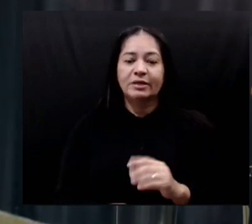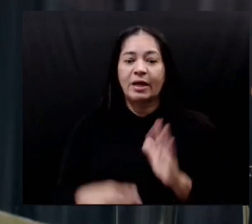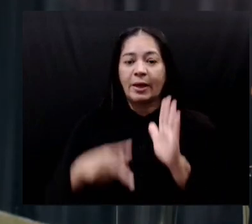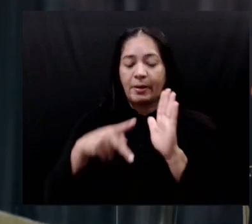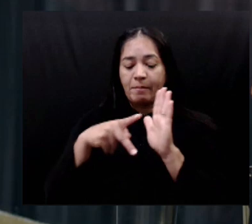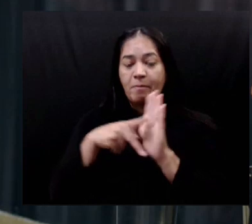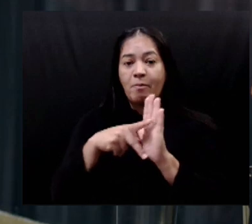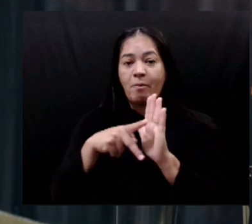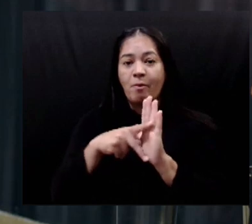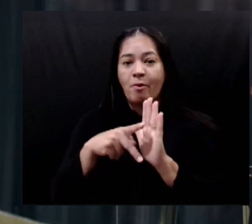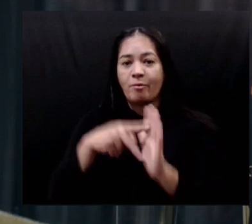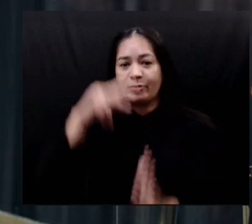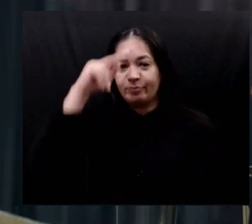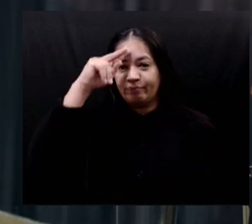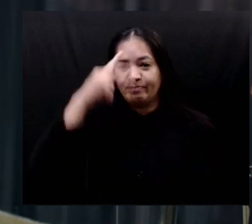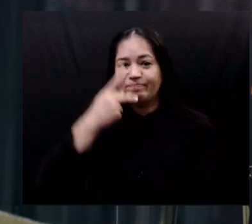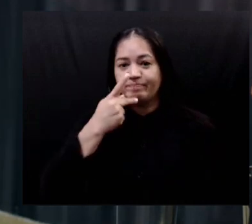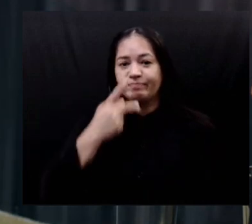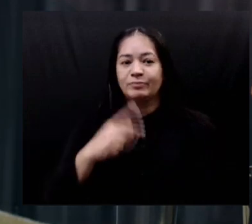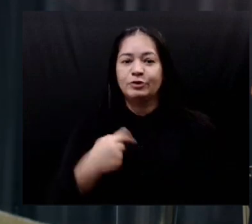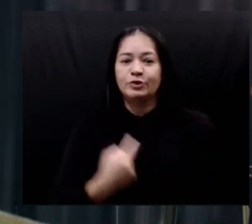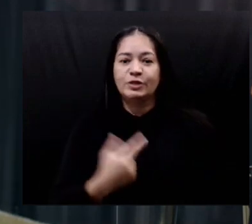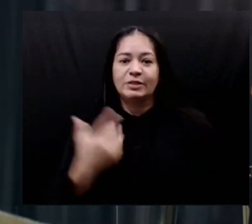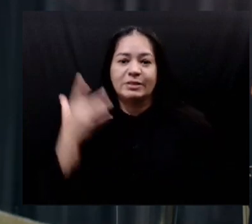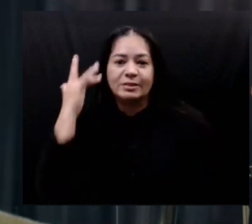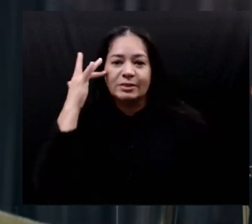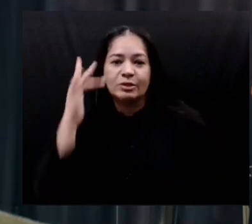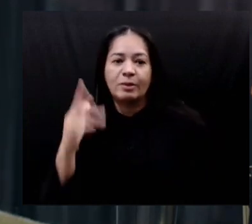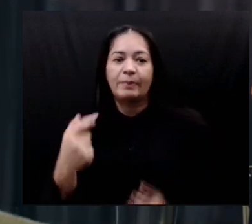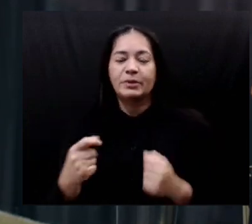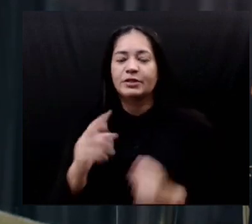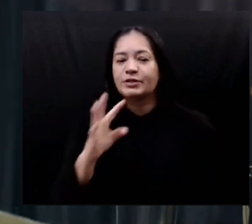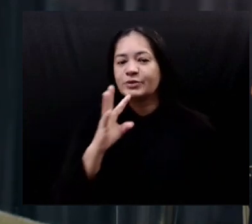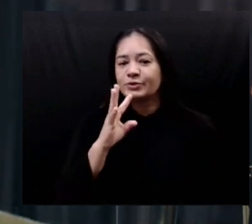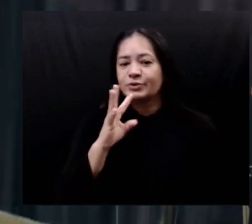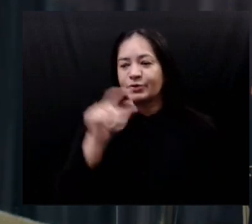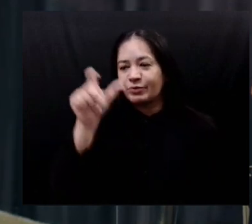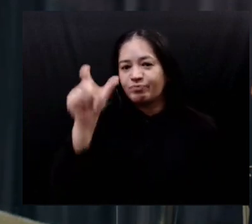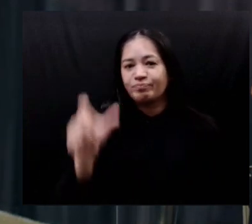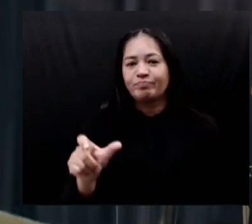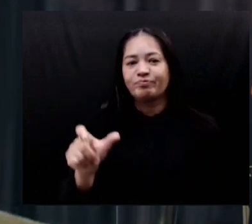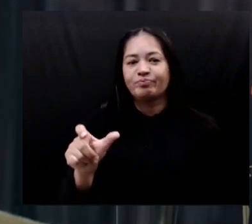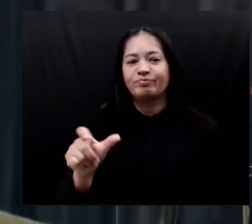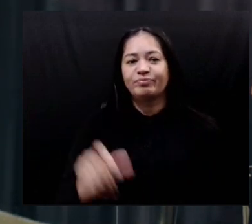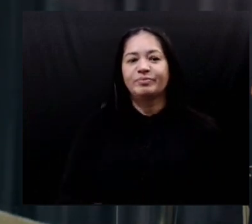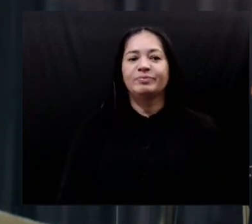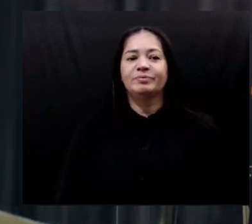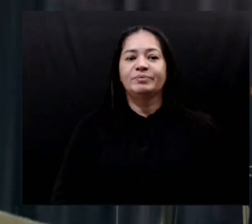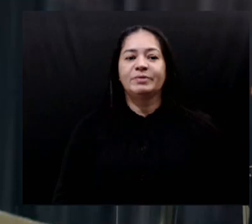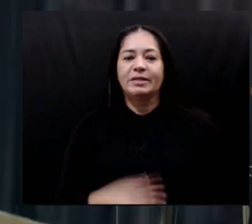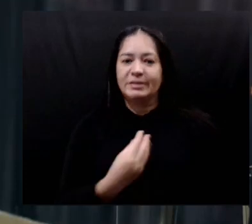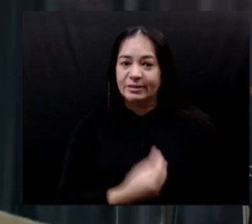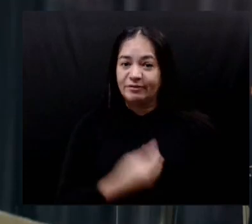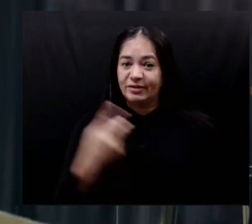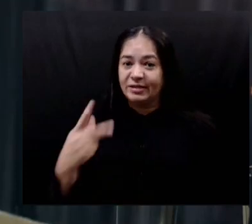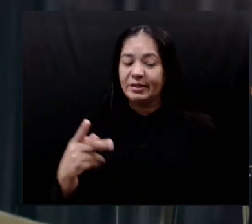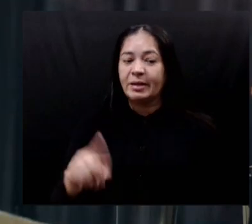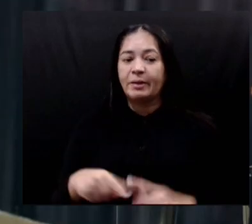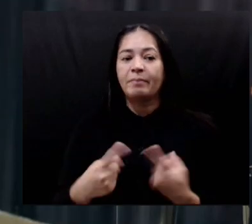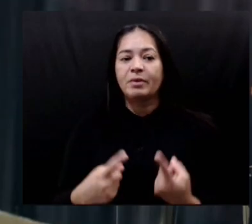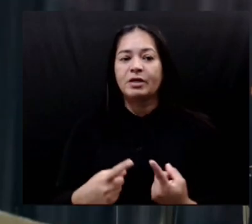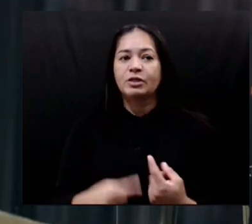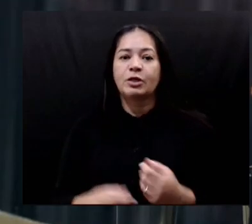Uhum. a gente não sabe, preciso conhecer essa vida, mas o que eu posso